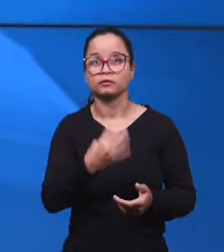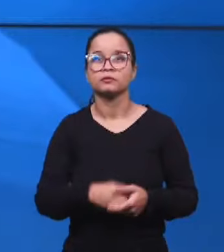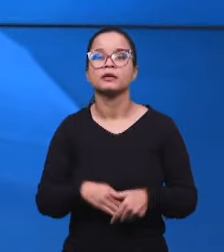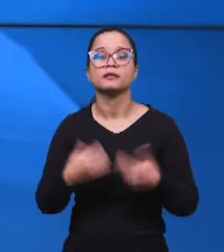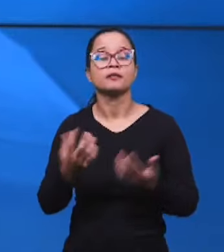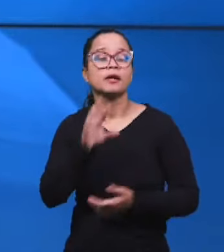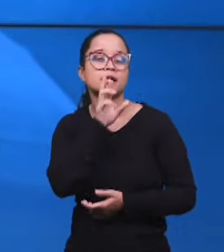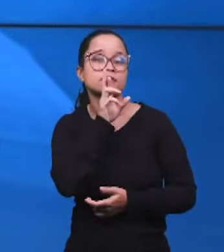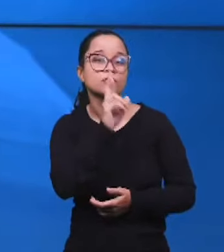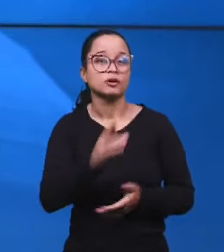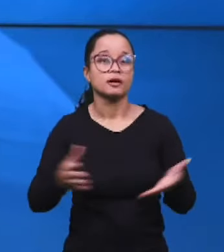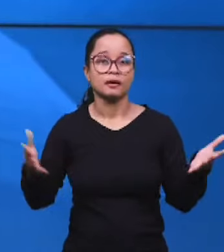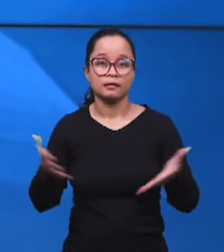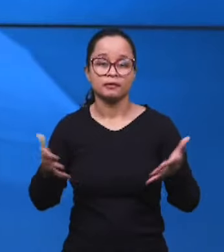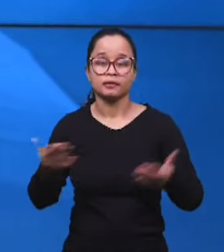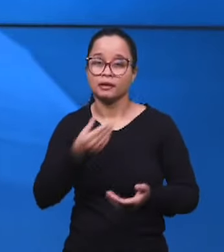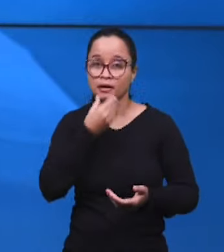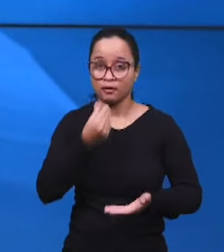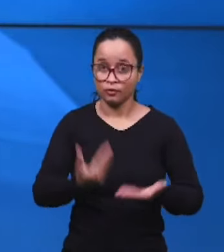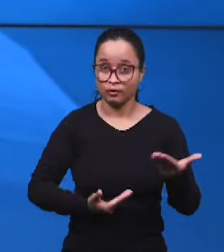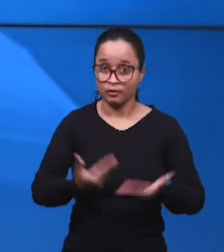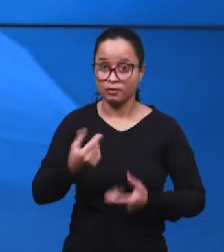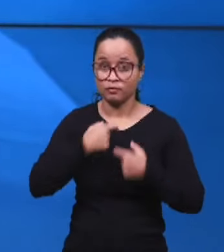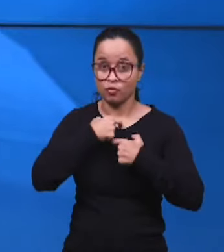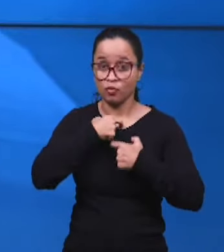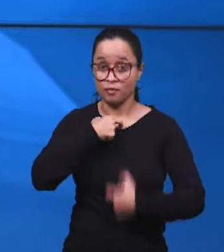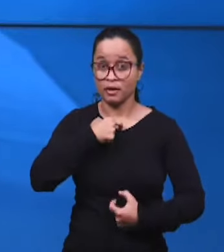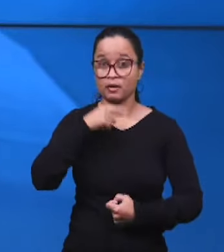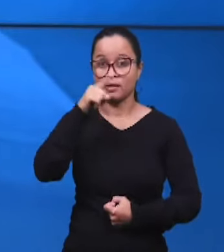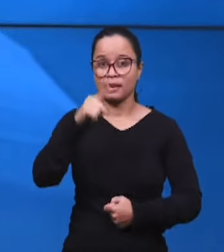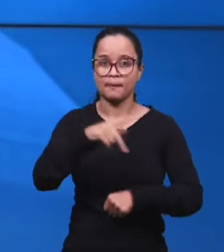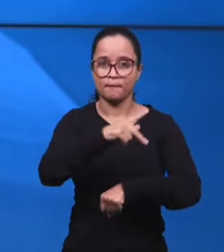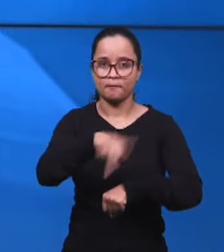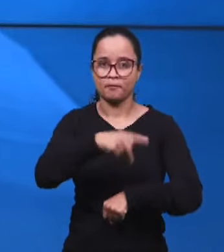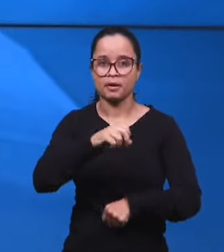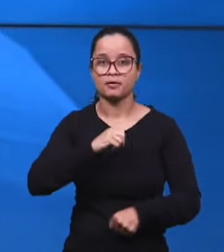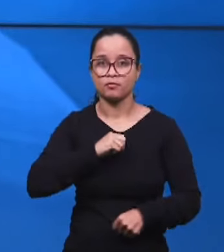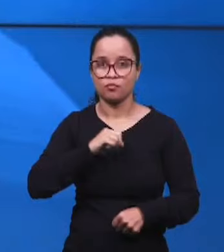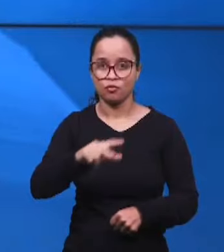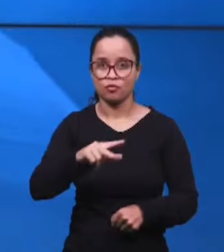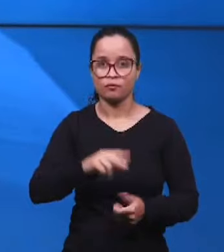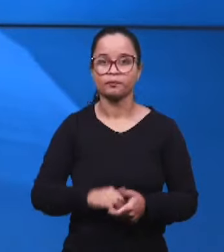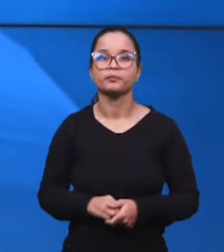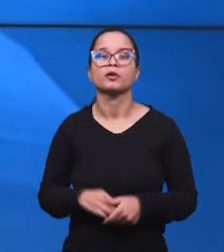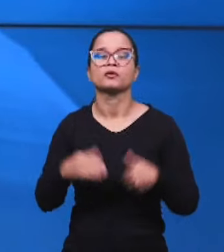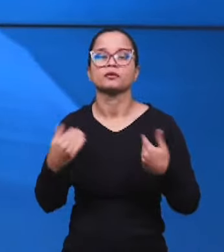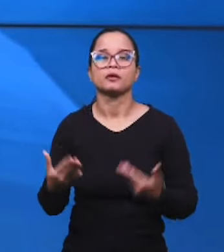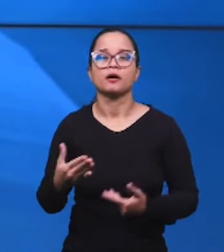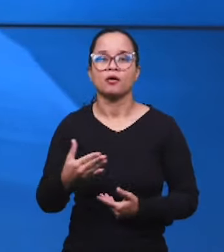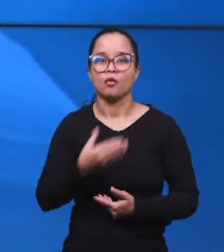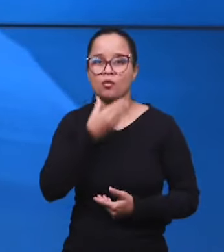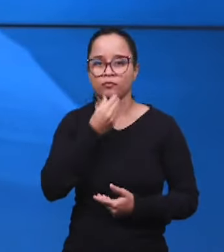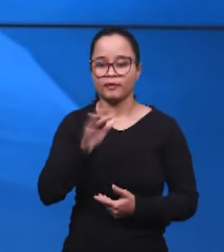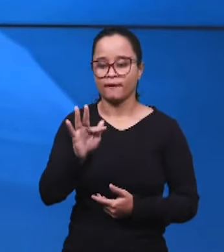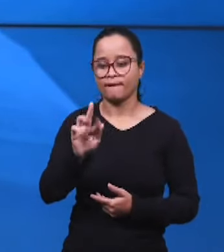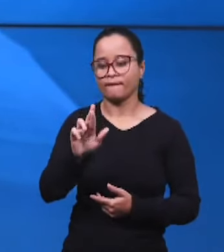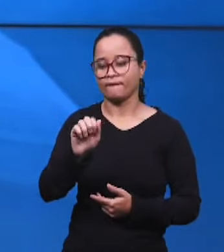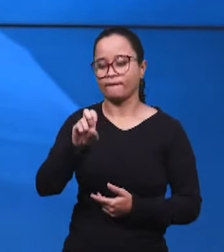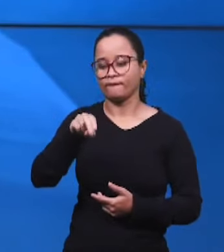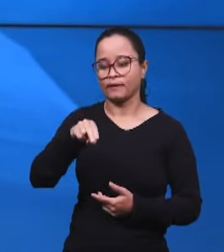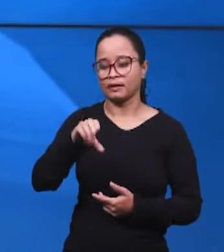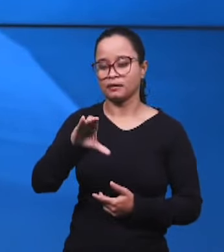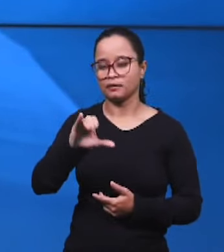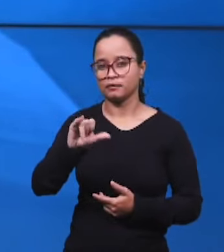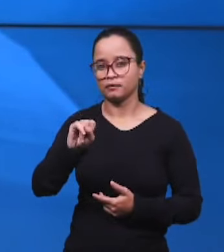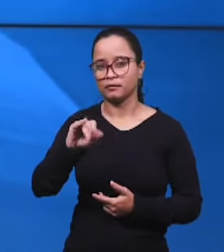vai responder vai ser um irmão nosso, obreiro lá de Portugal, o Francisco Bilro. Ele é da nossa igreja em